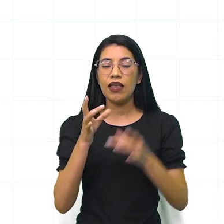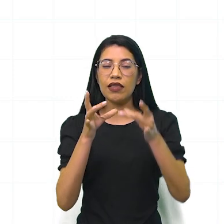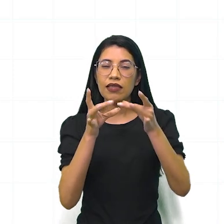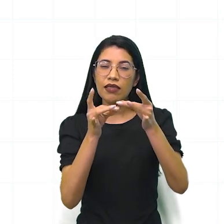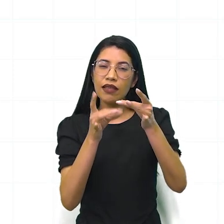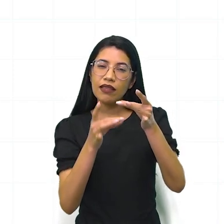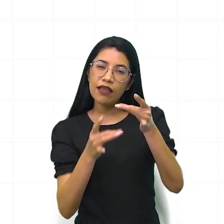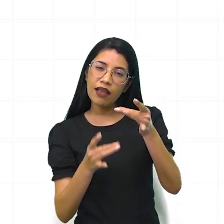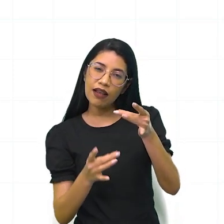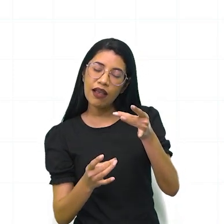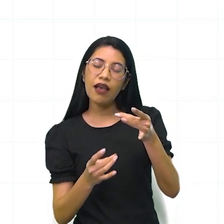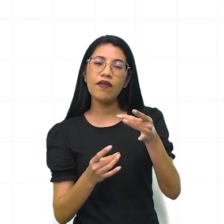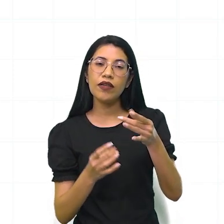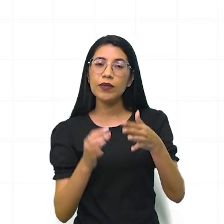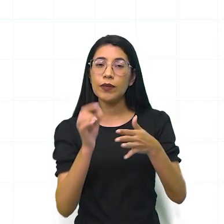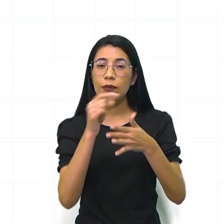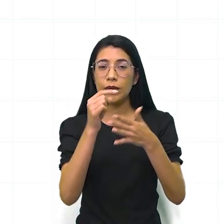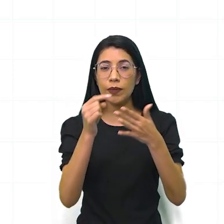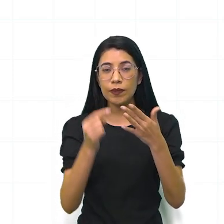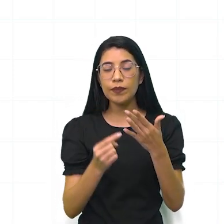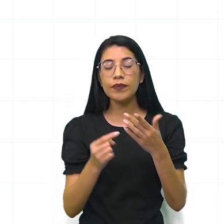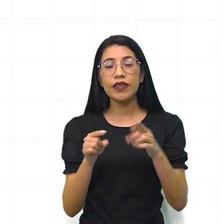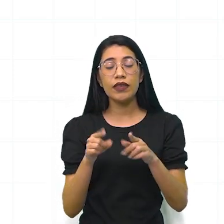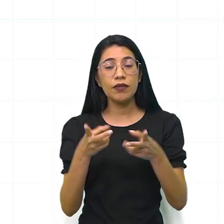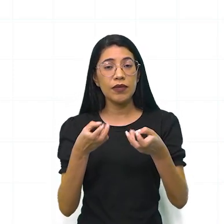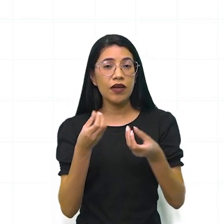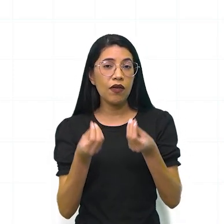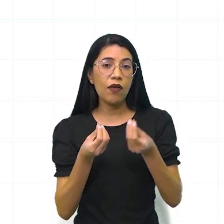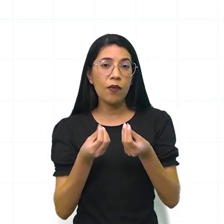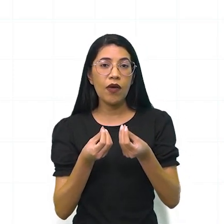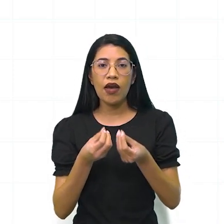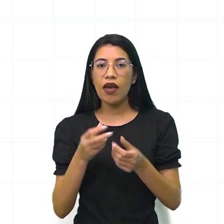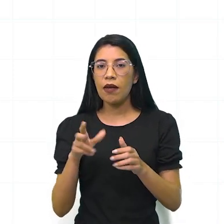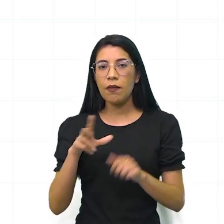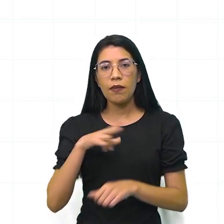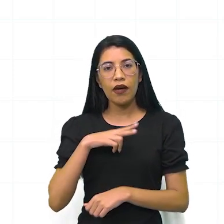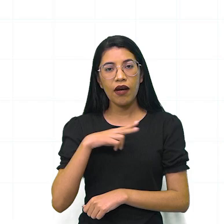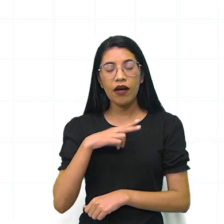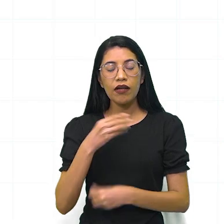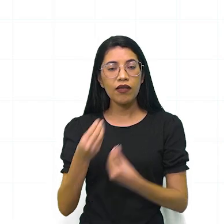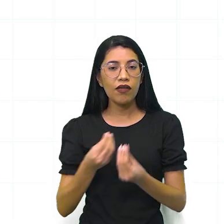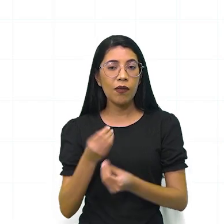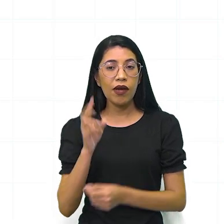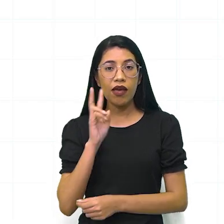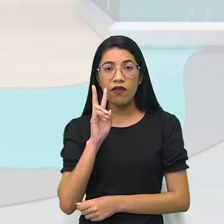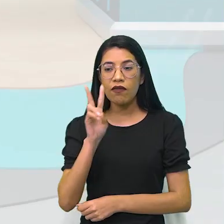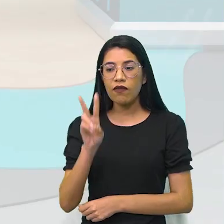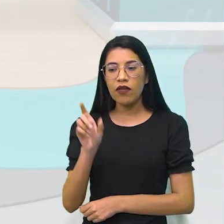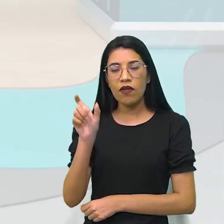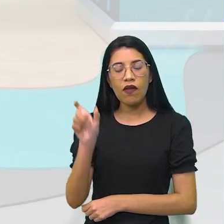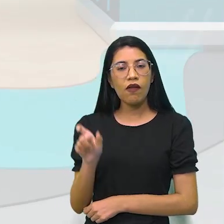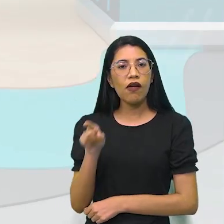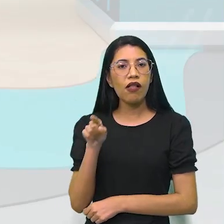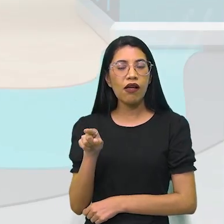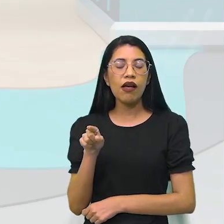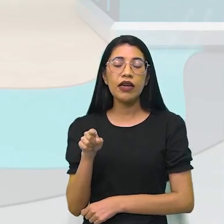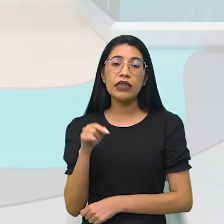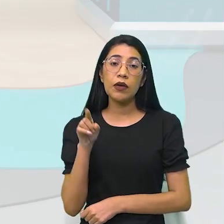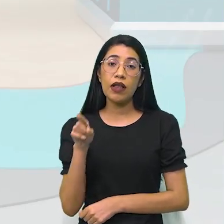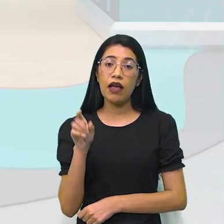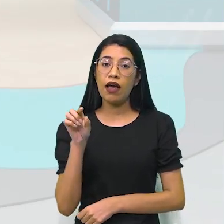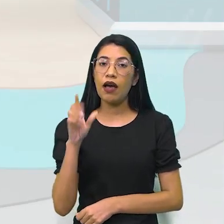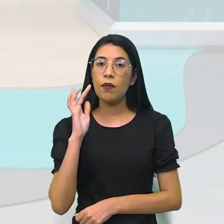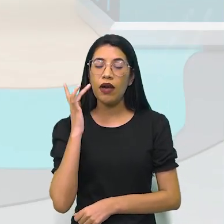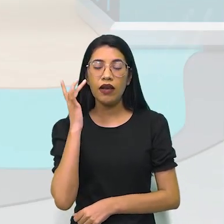descrição. Percebam que a descrição é pessoal, é de quem viu a Iracema. Para ele, aquela beleza era o